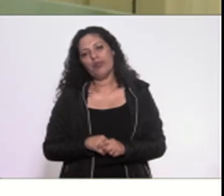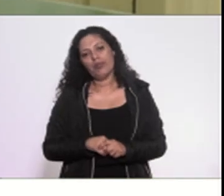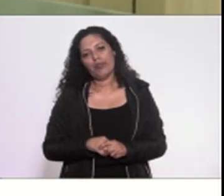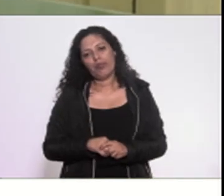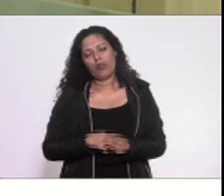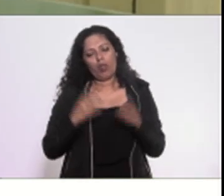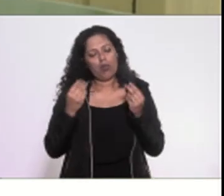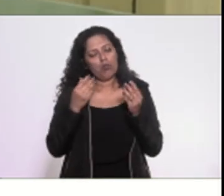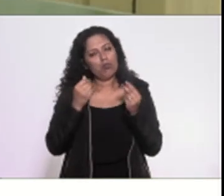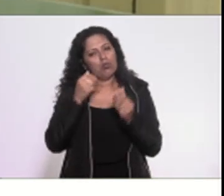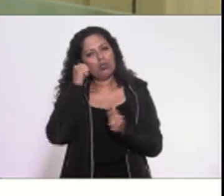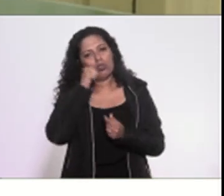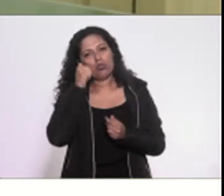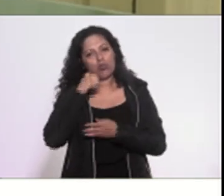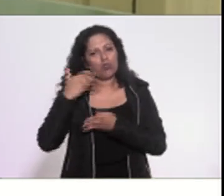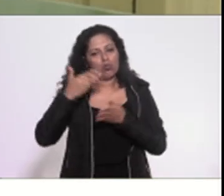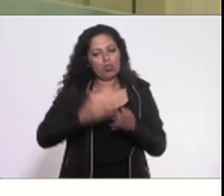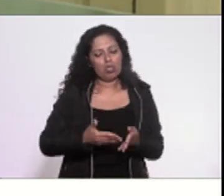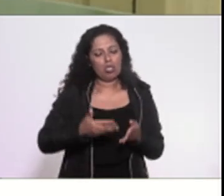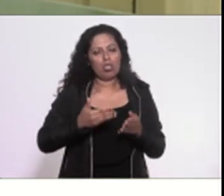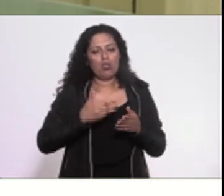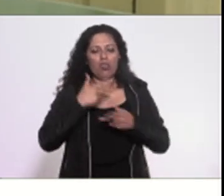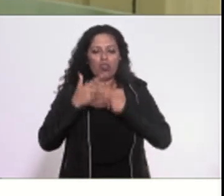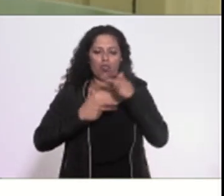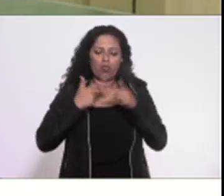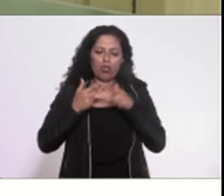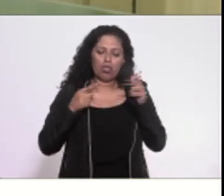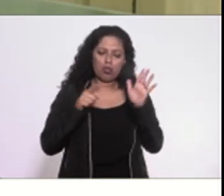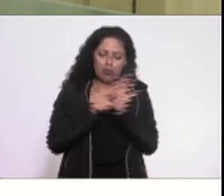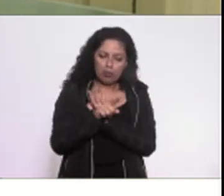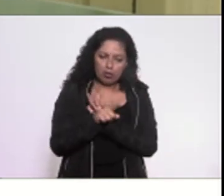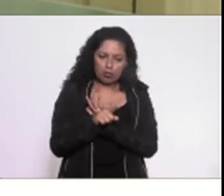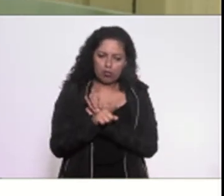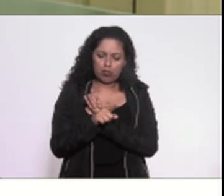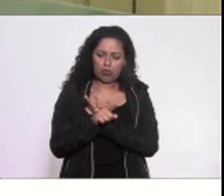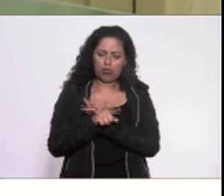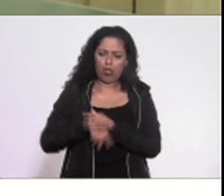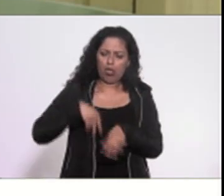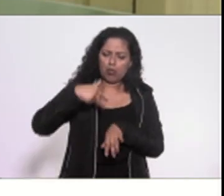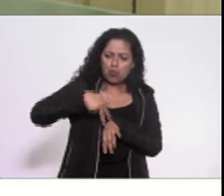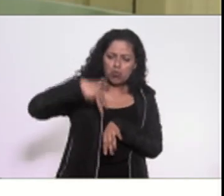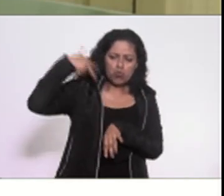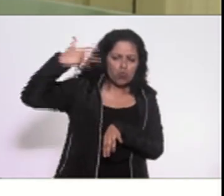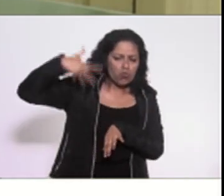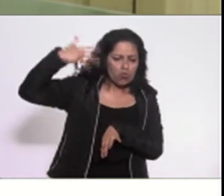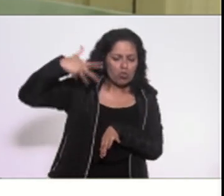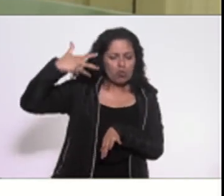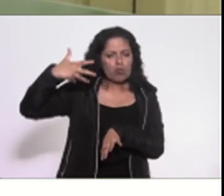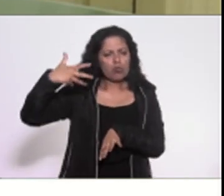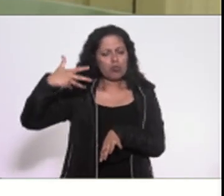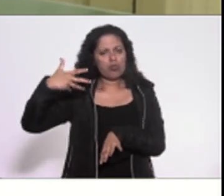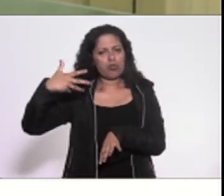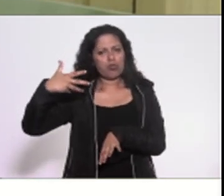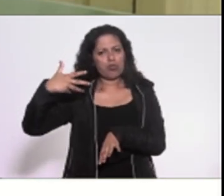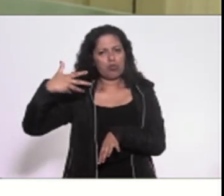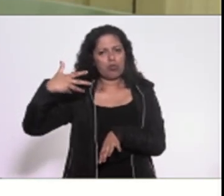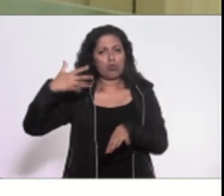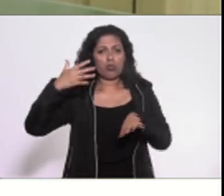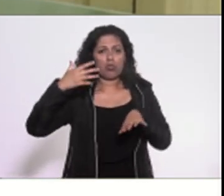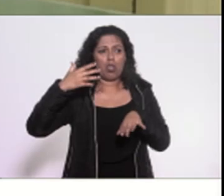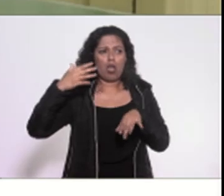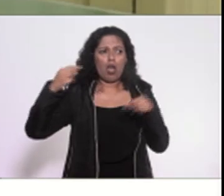várias mulheres chegaram a questionar nos seus discursos sobre a